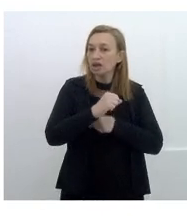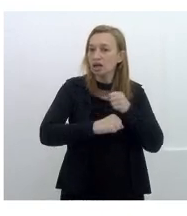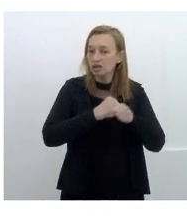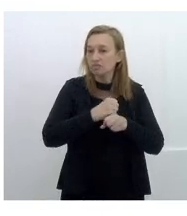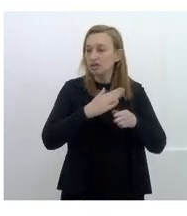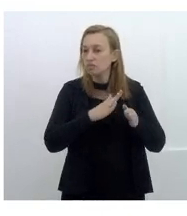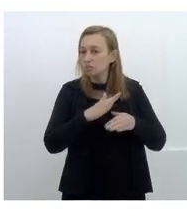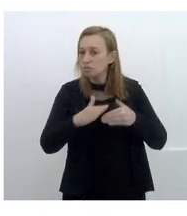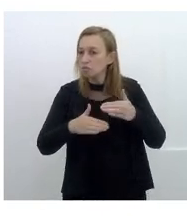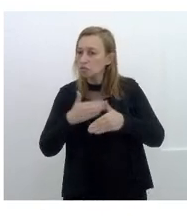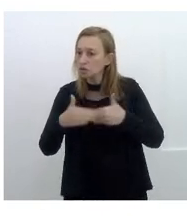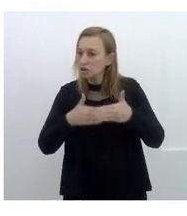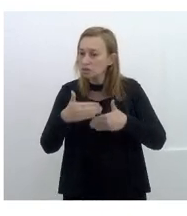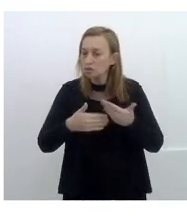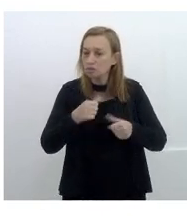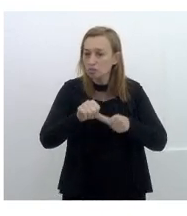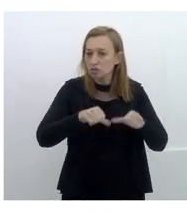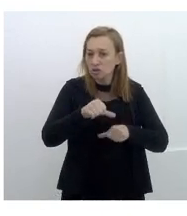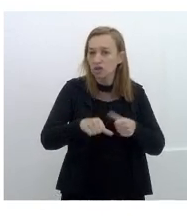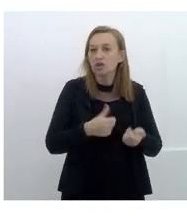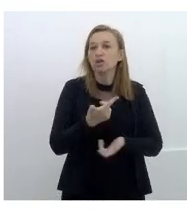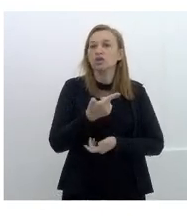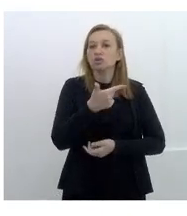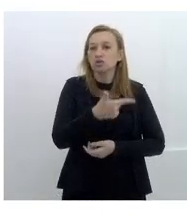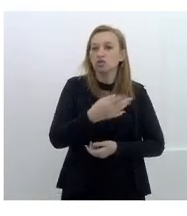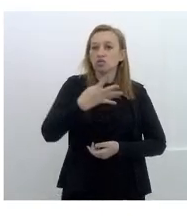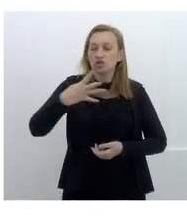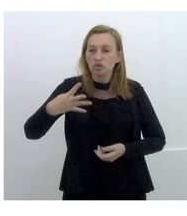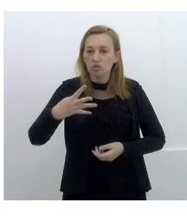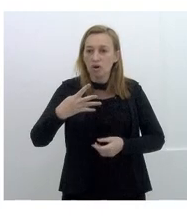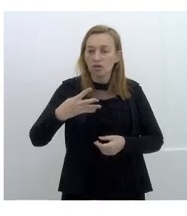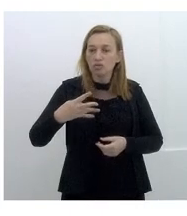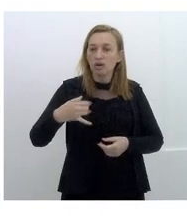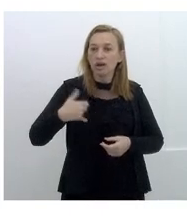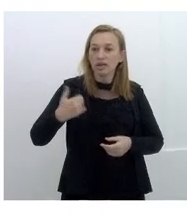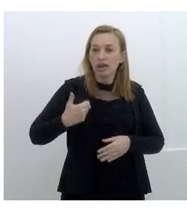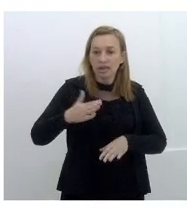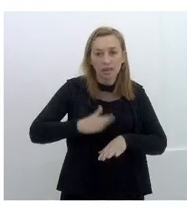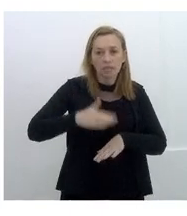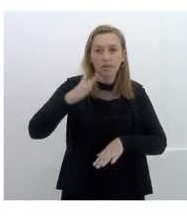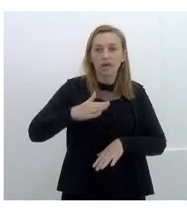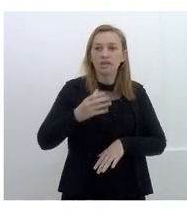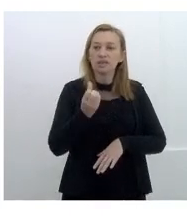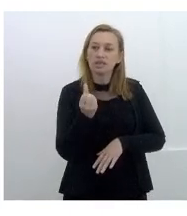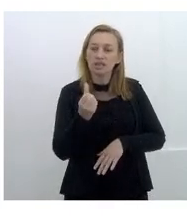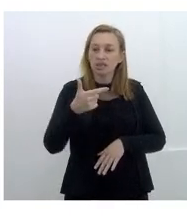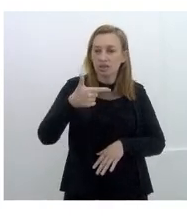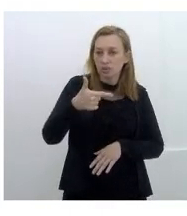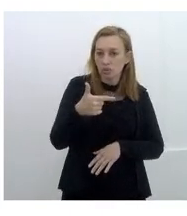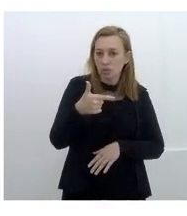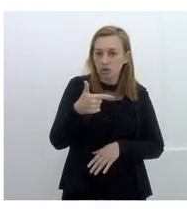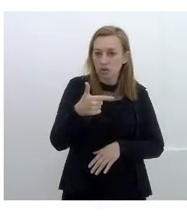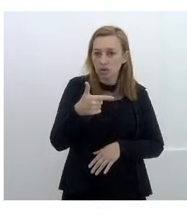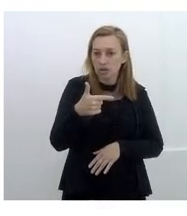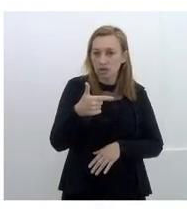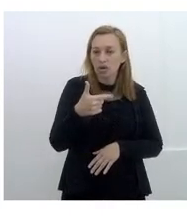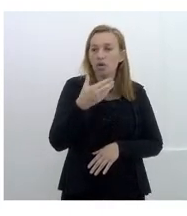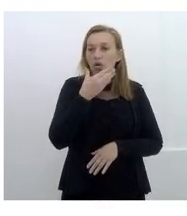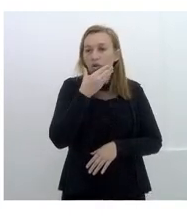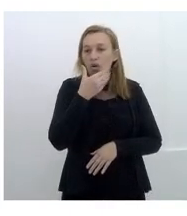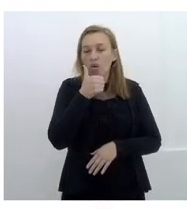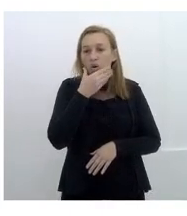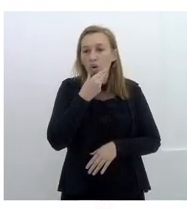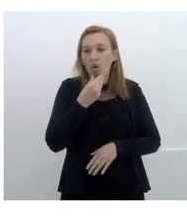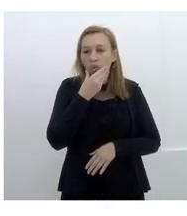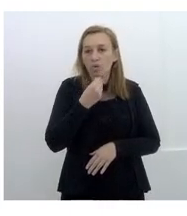ponto e um 2024 aumenta a idade mínima tá para 62 se o homem